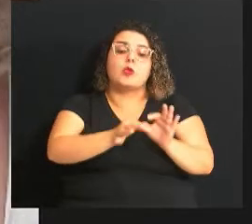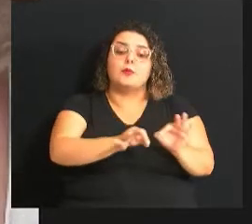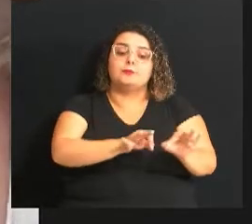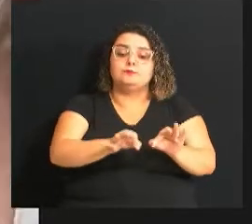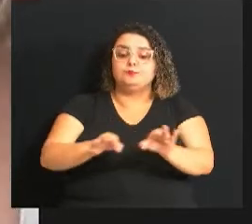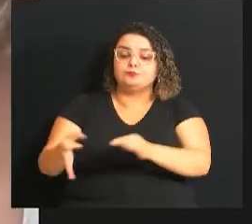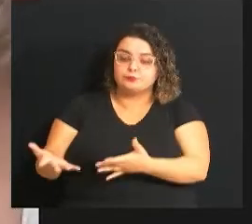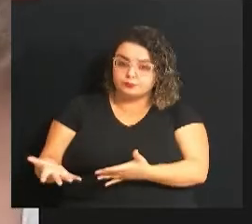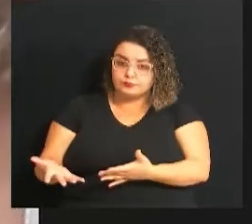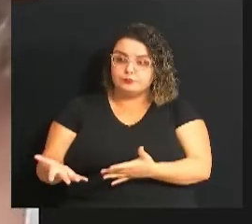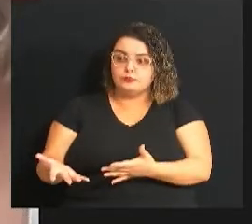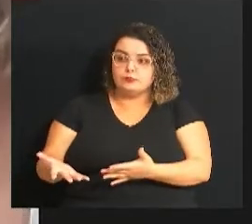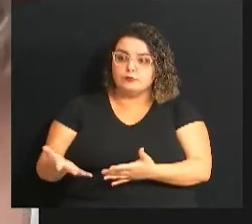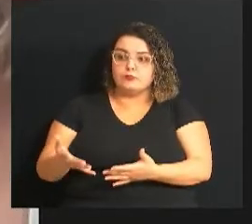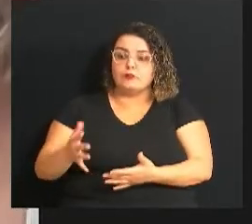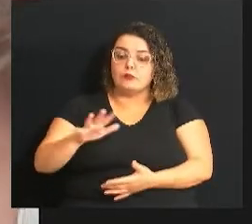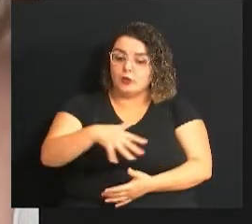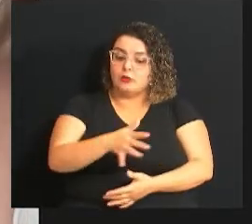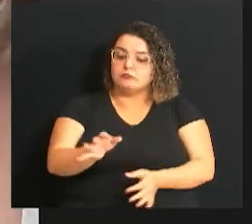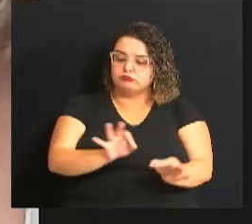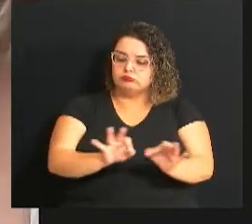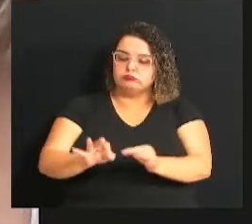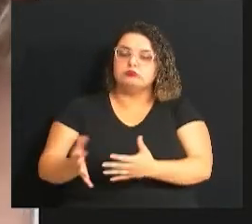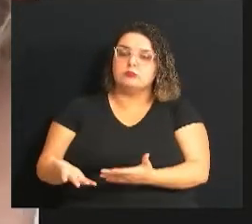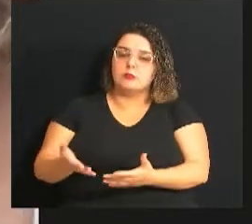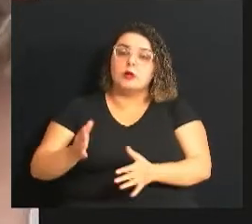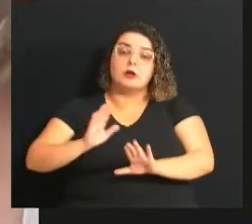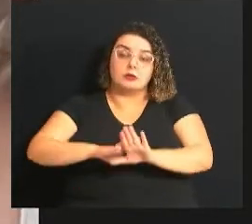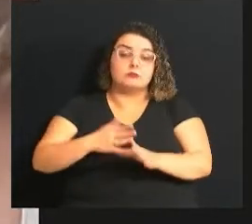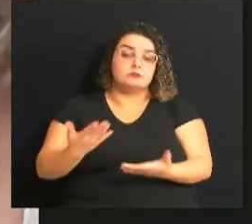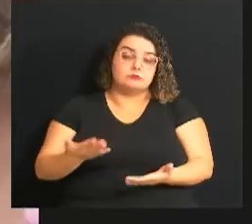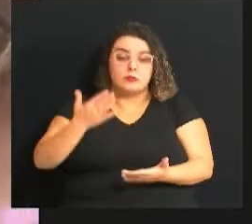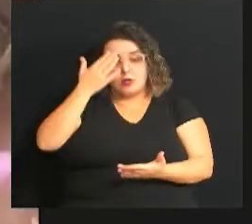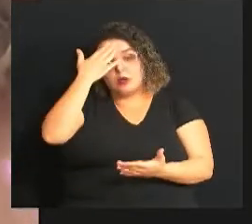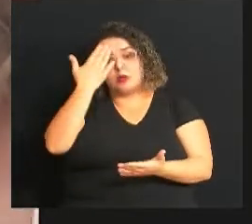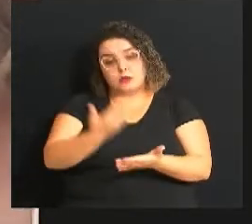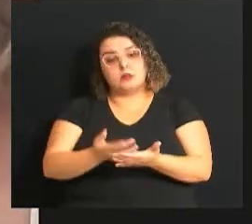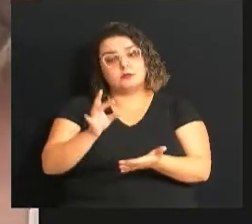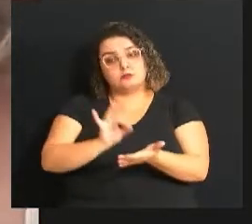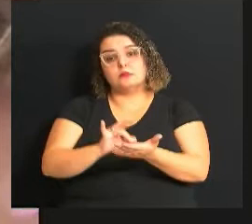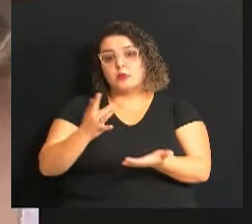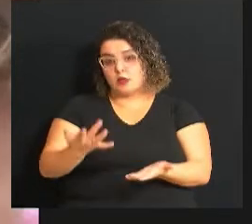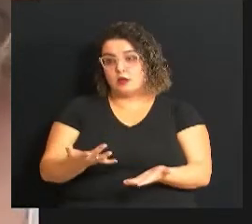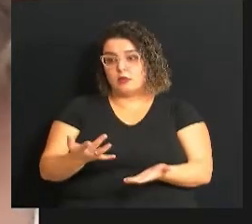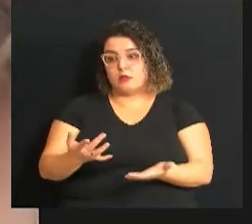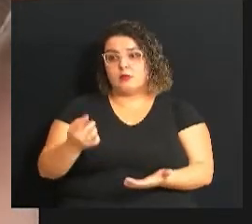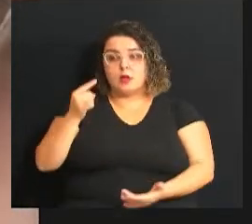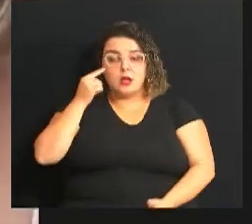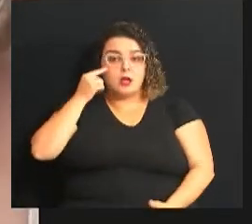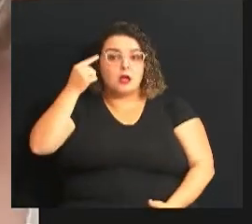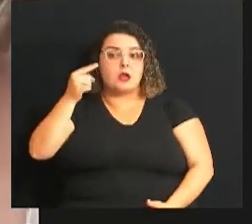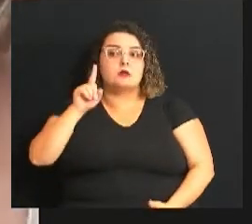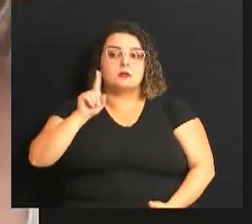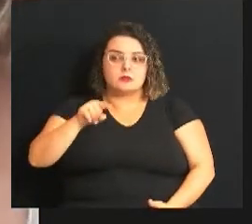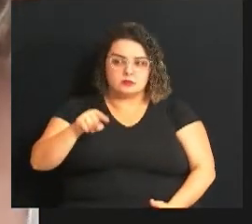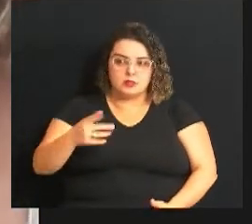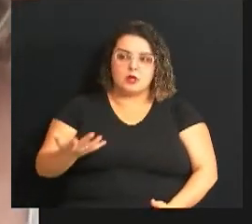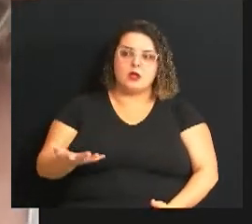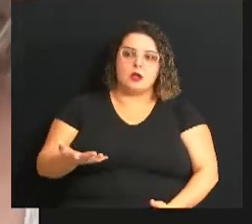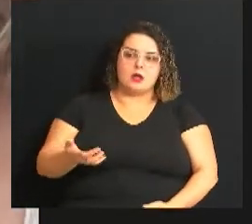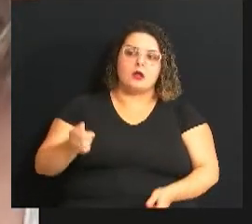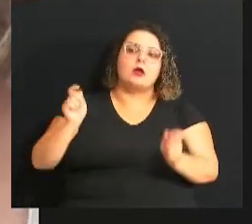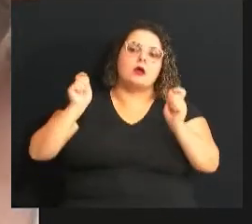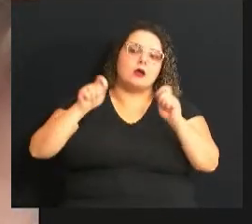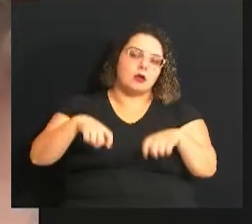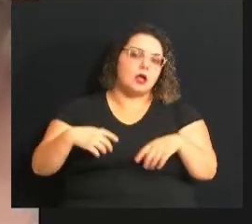de um planejamento. E assim funciona. Agora, eu acredito que realmente a tendência vai ser para